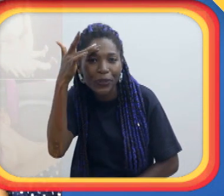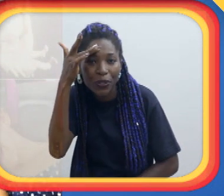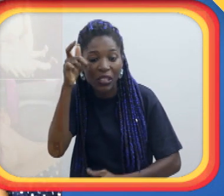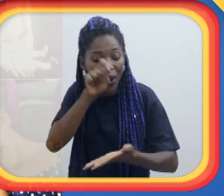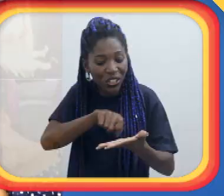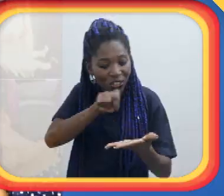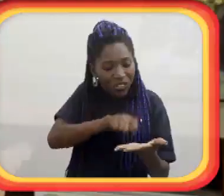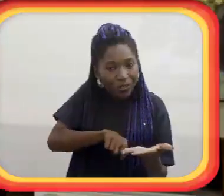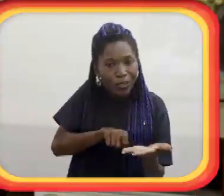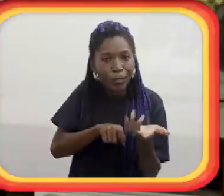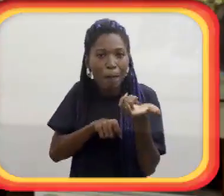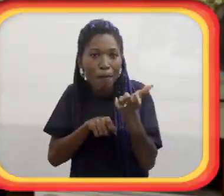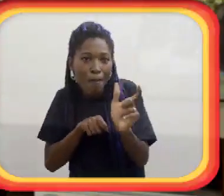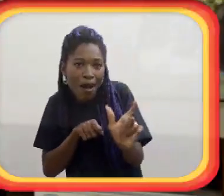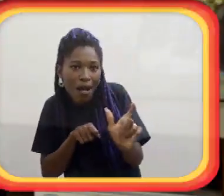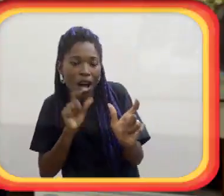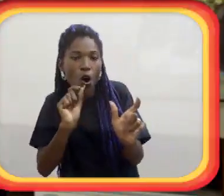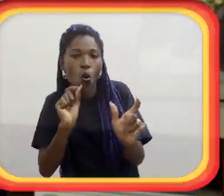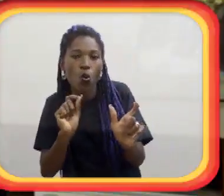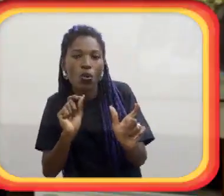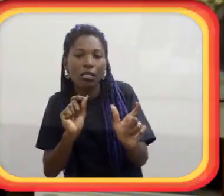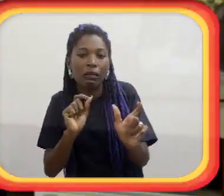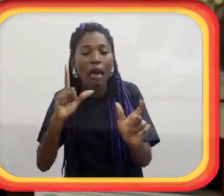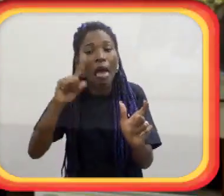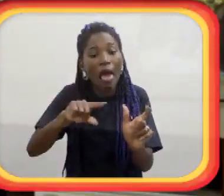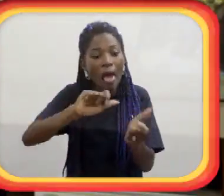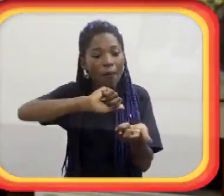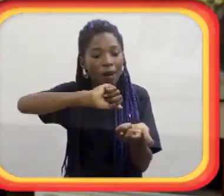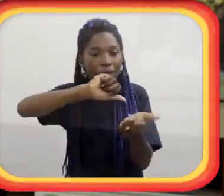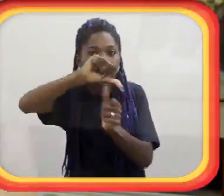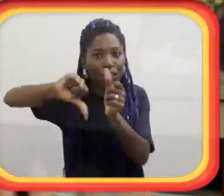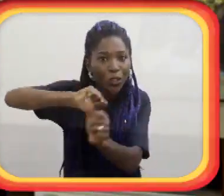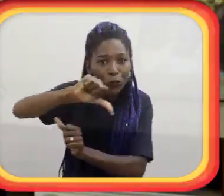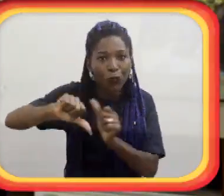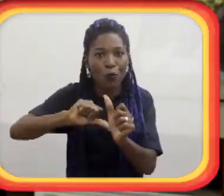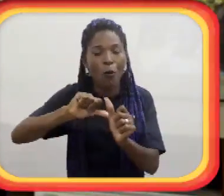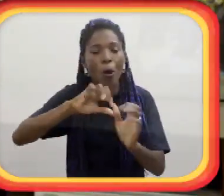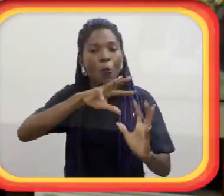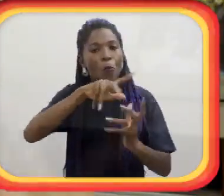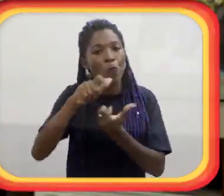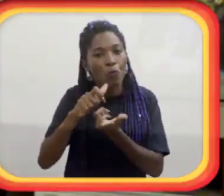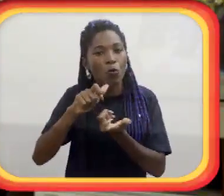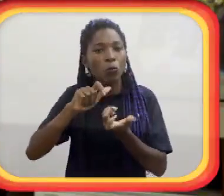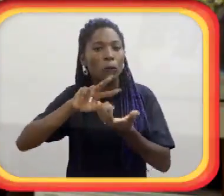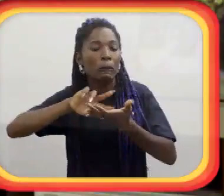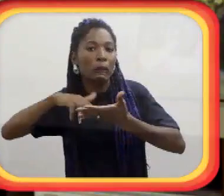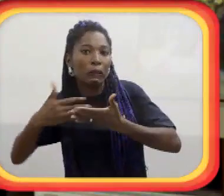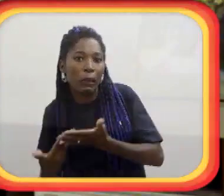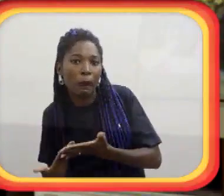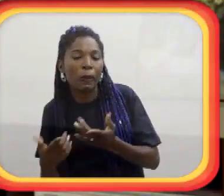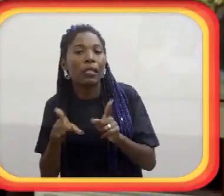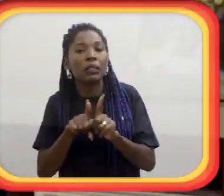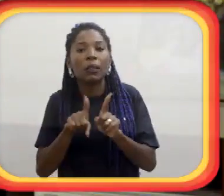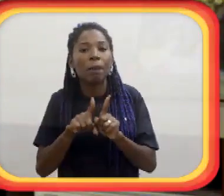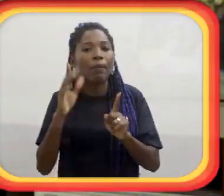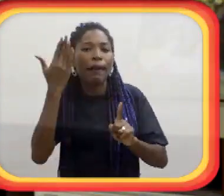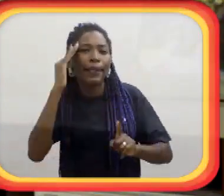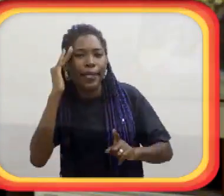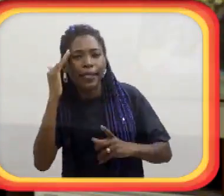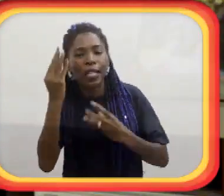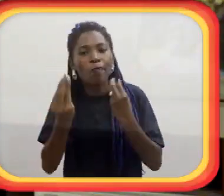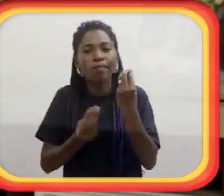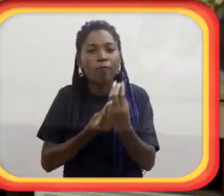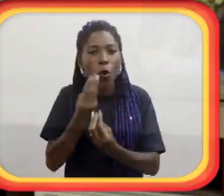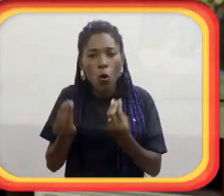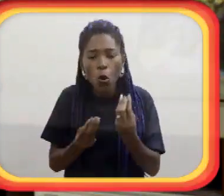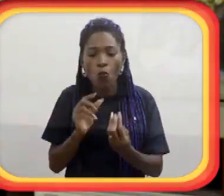pessoas. A escrita e as palavras são uma forma de a gente interpretar o mundo e transformar o mundo. Então isso me